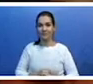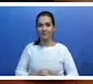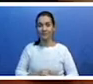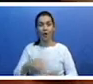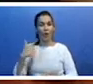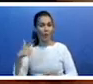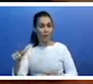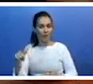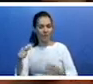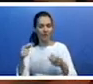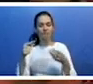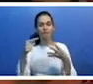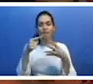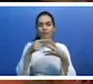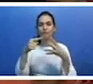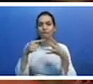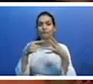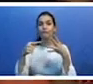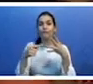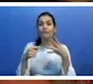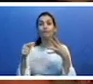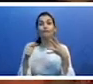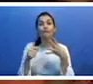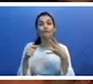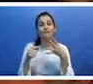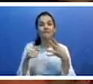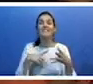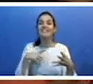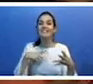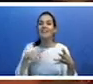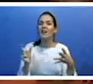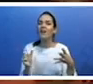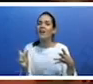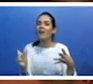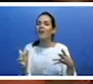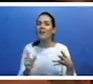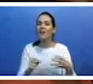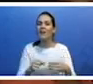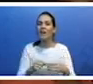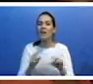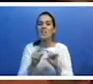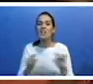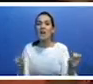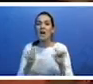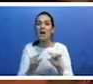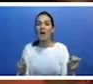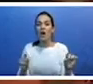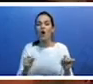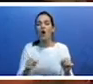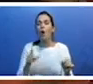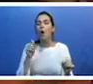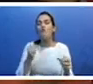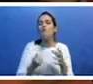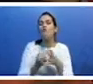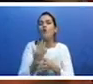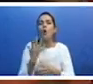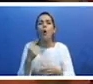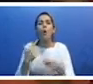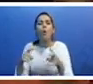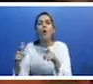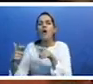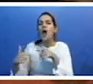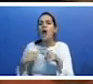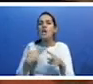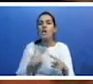Outra coisa, ele apresenta citações, tá? Apresentam as fontes, os dados